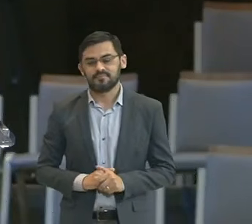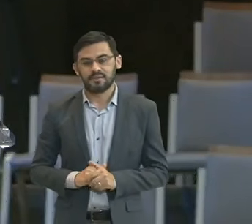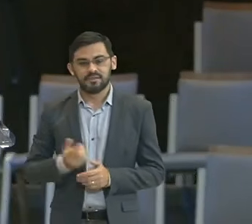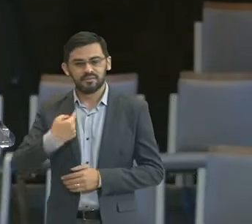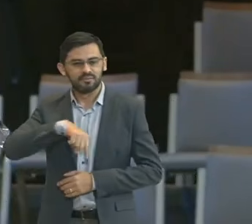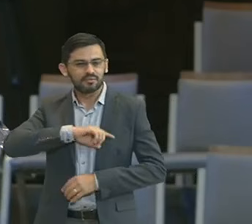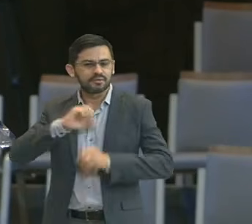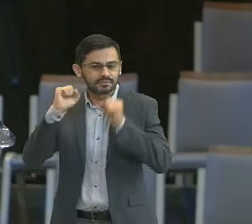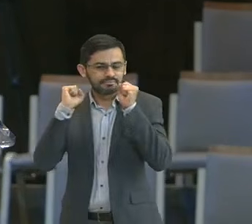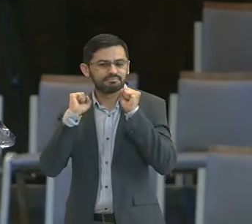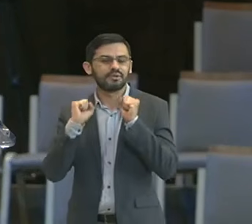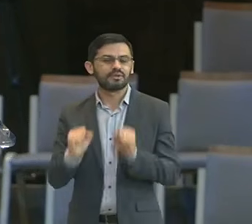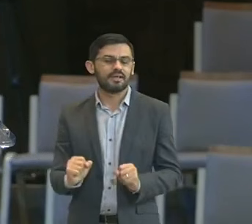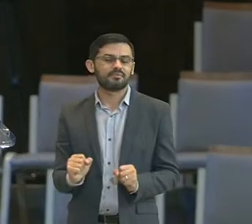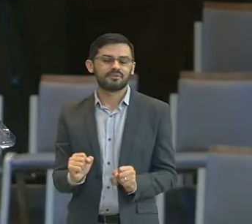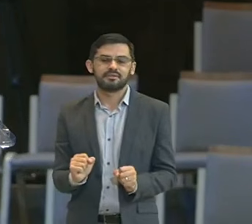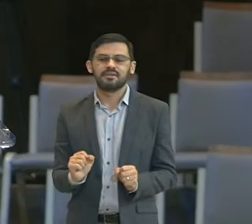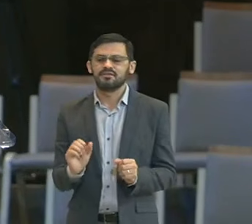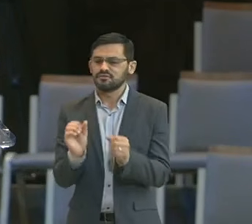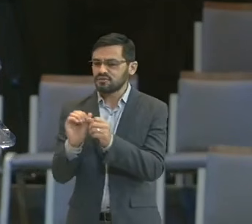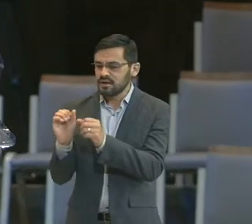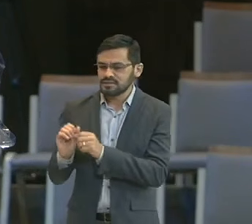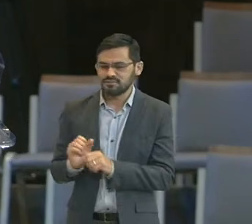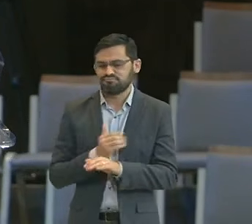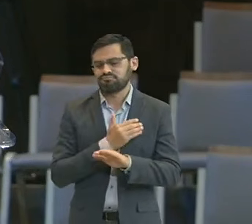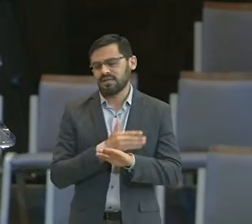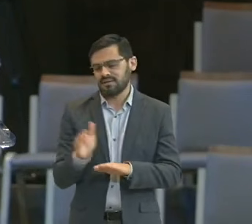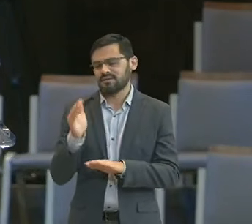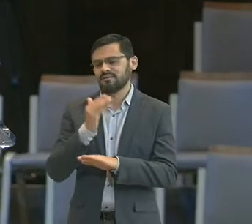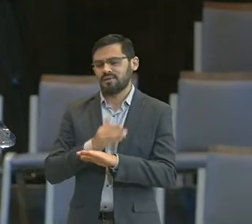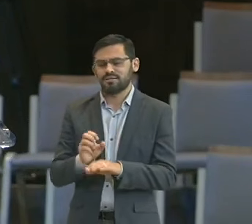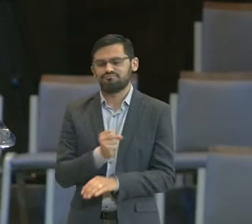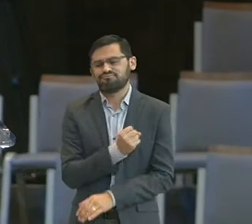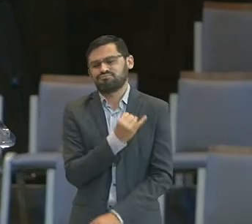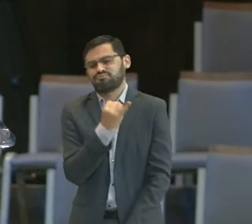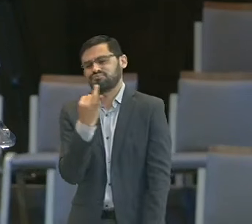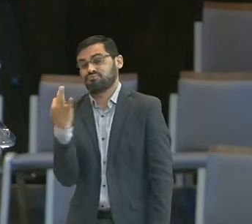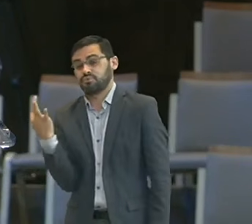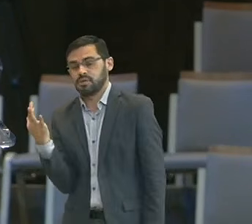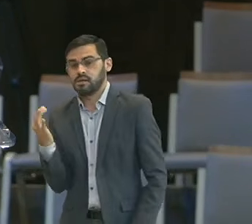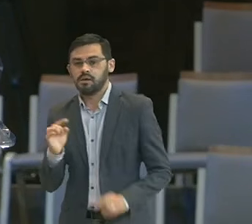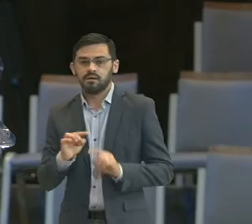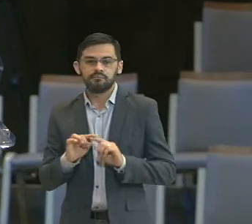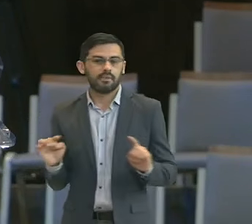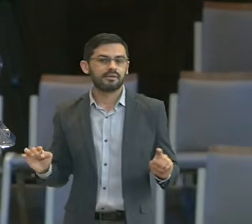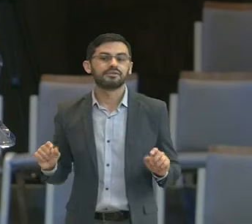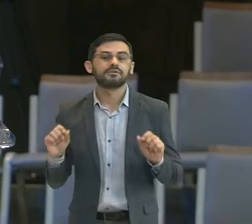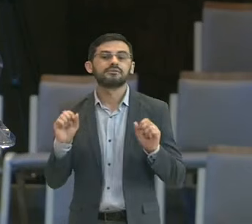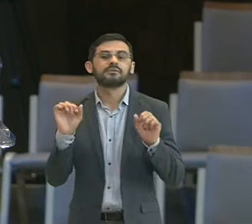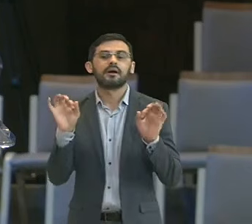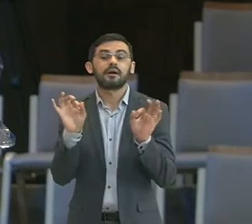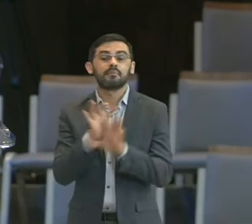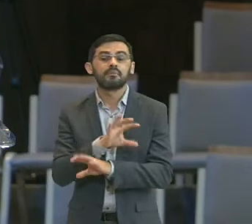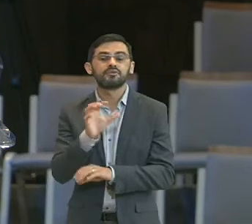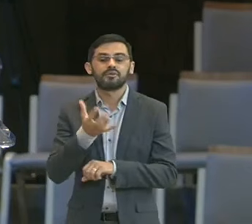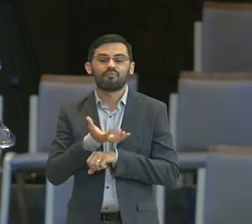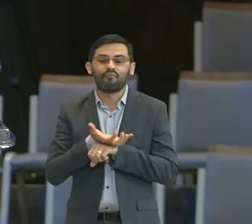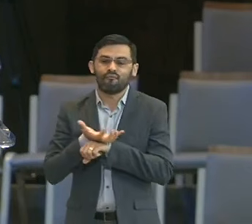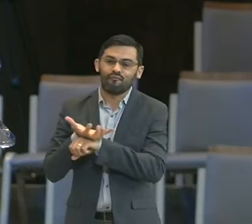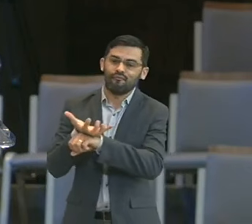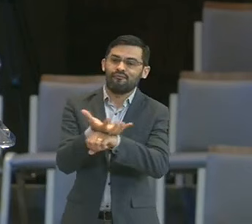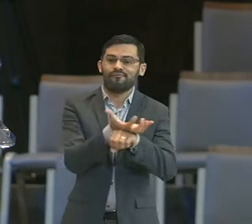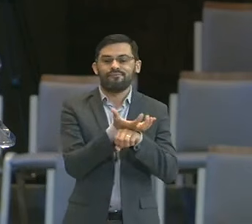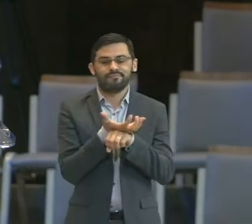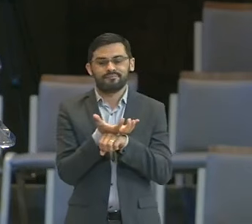Nós podemos fazê-los inúmeras vezes, mas terminamos vazios por